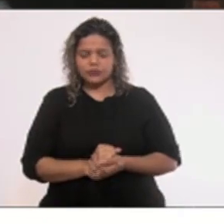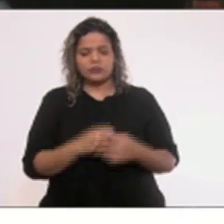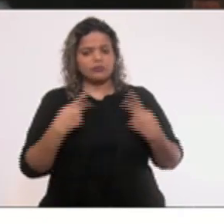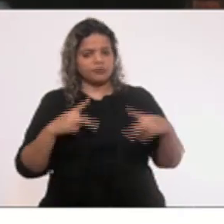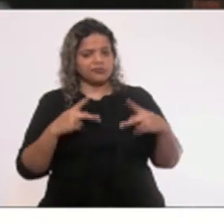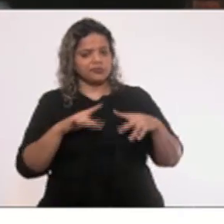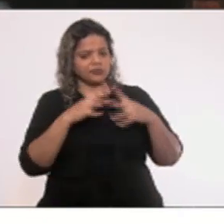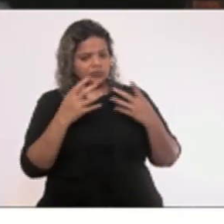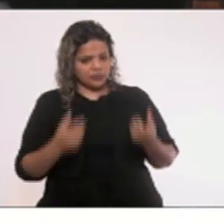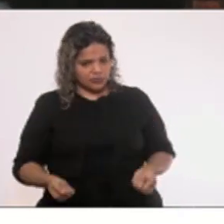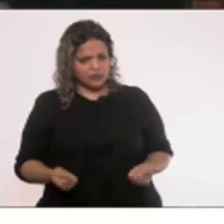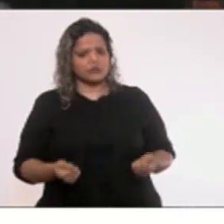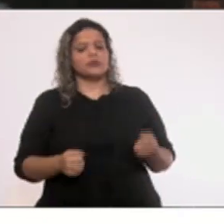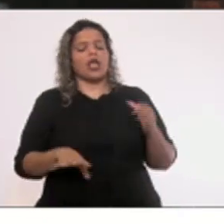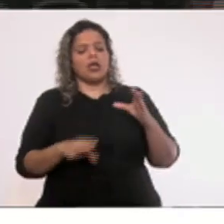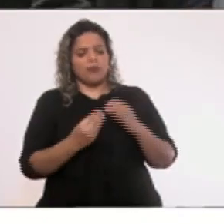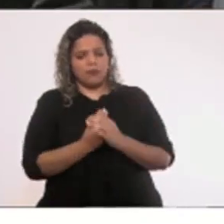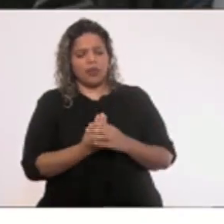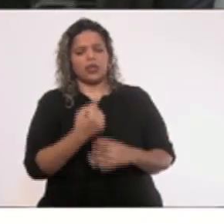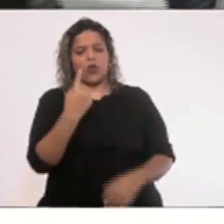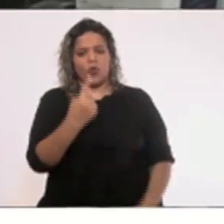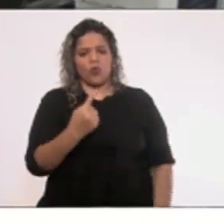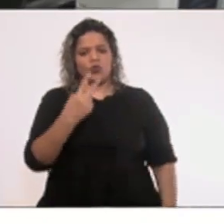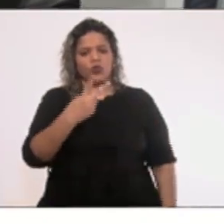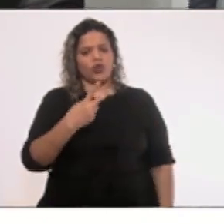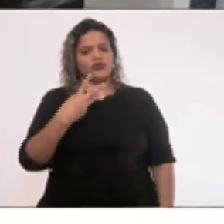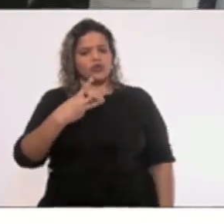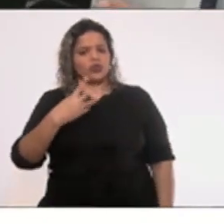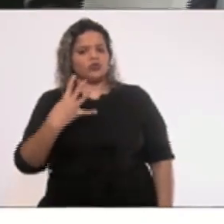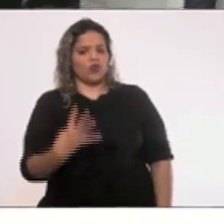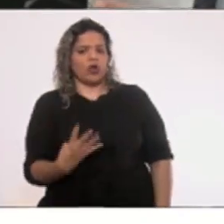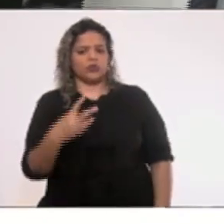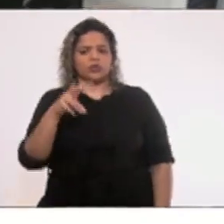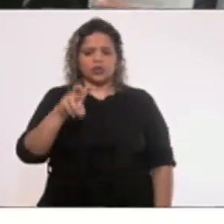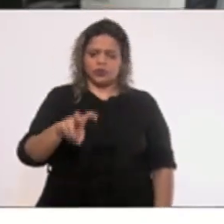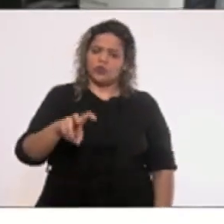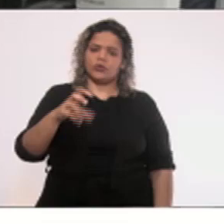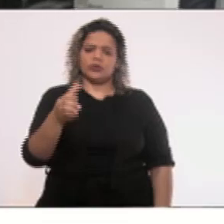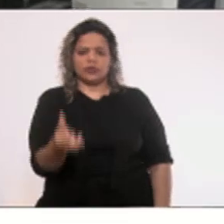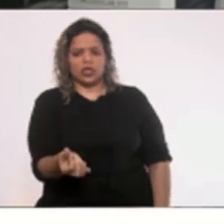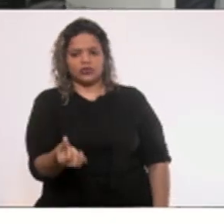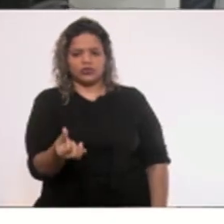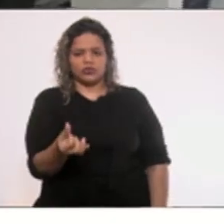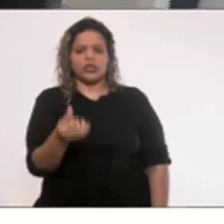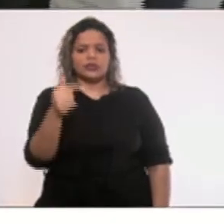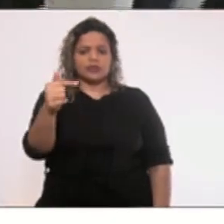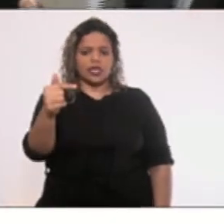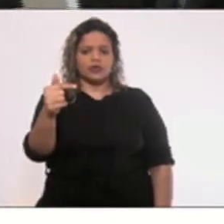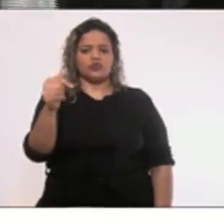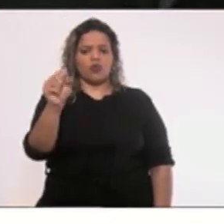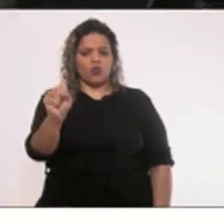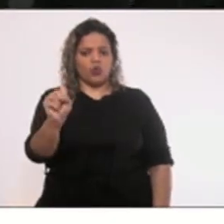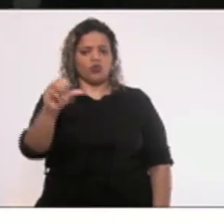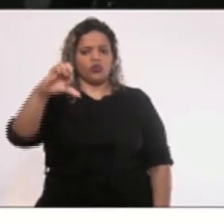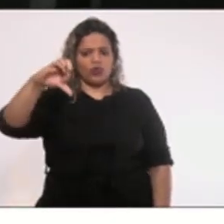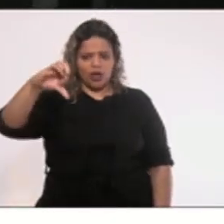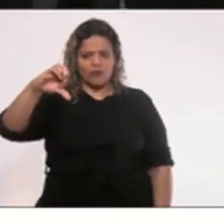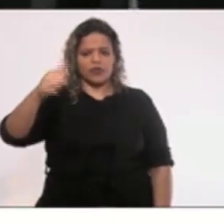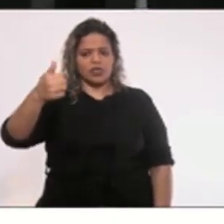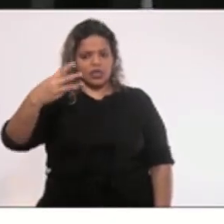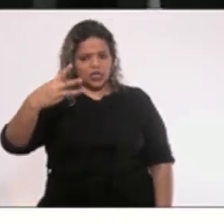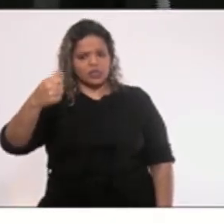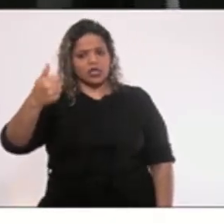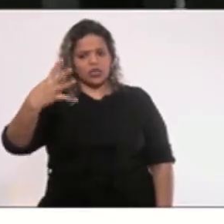Parecer é favorável às emendas 1, 2, 3, 4, 5, 6, 7, 8, 9,